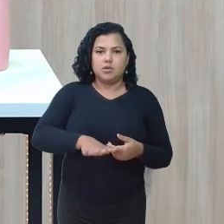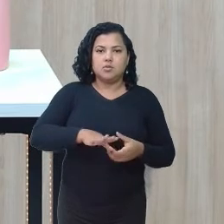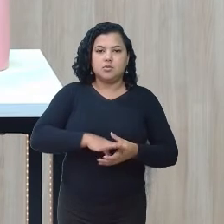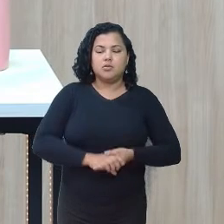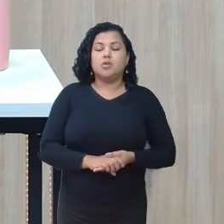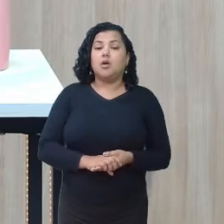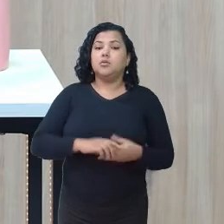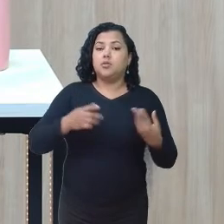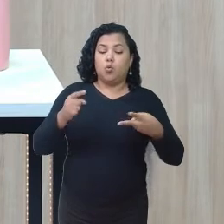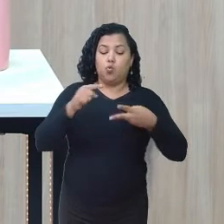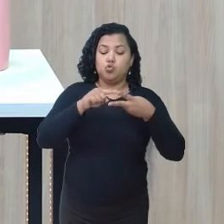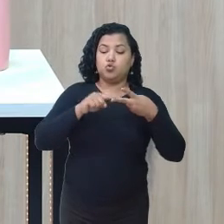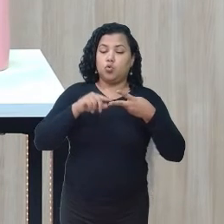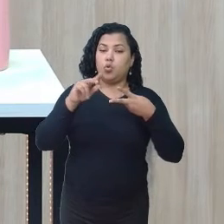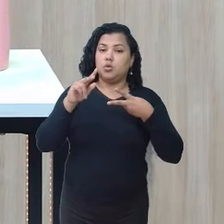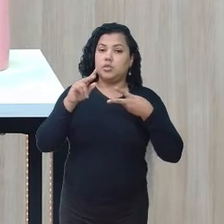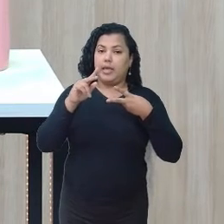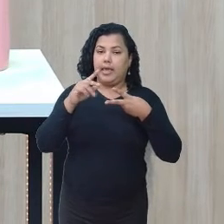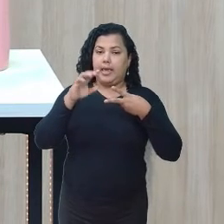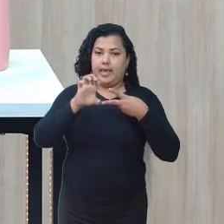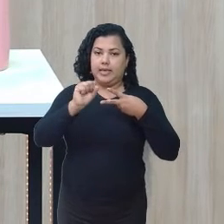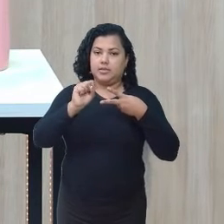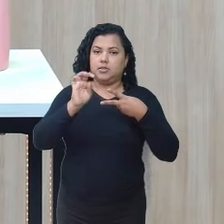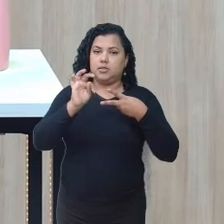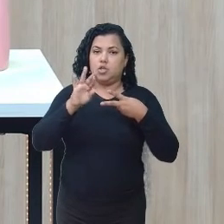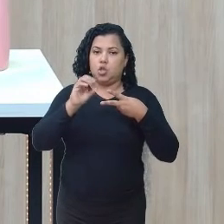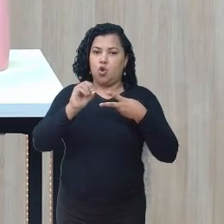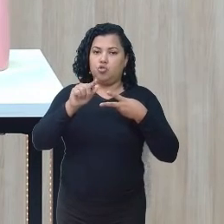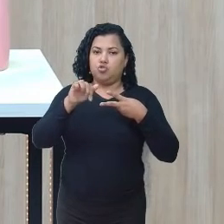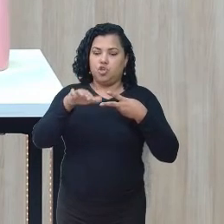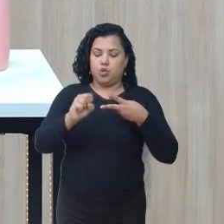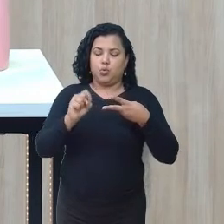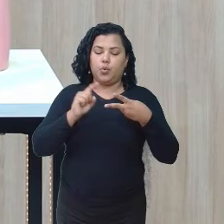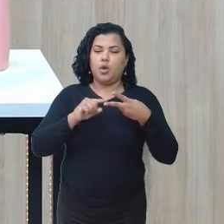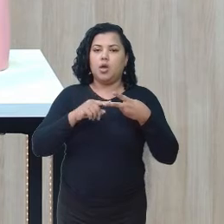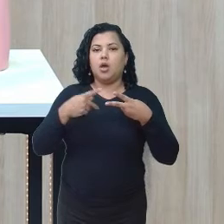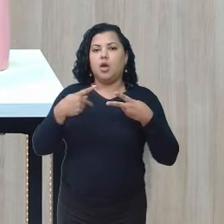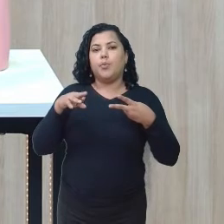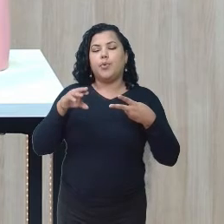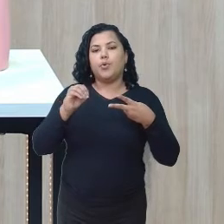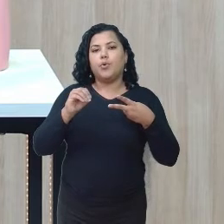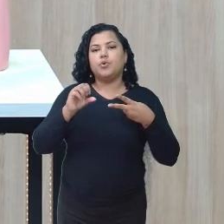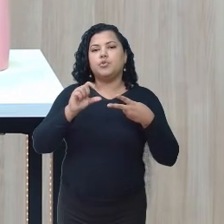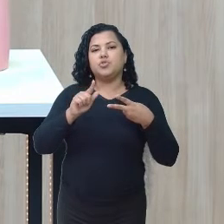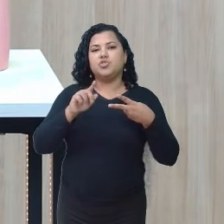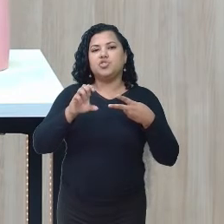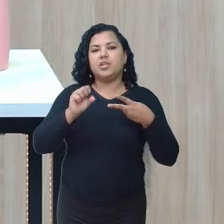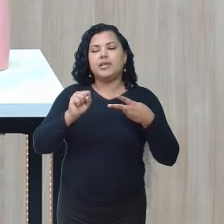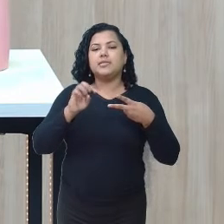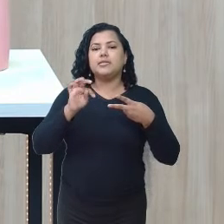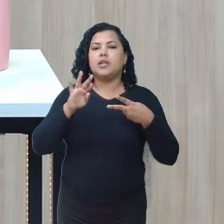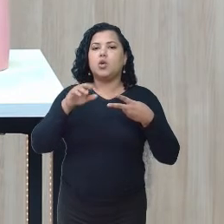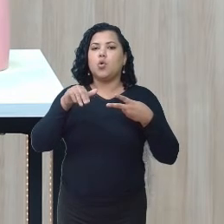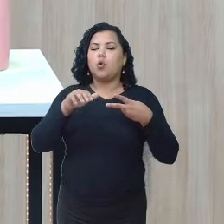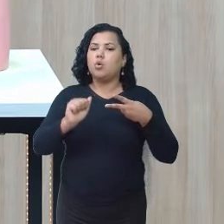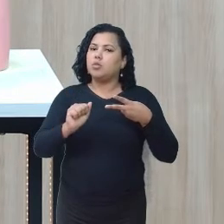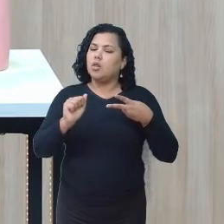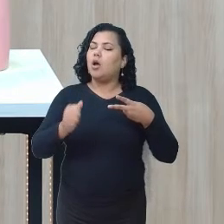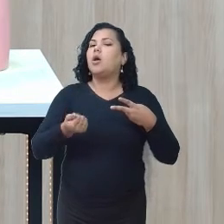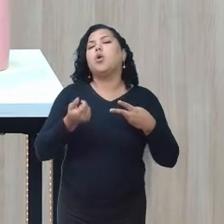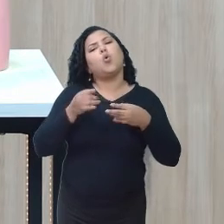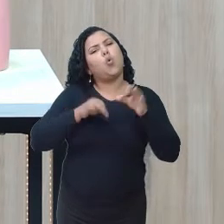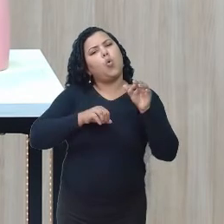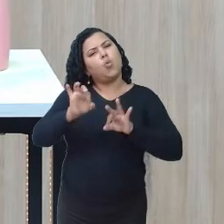hormônios, tanto o estrógeno como a progesterona, têm essa responsabilidade, essa função de controle da menstruação, do